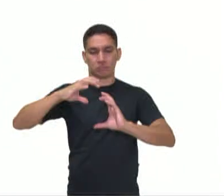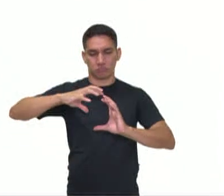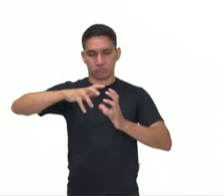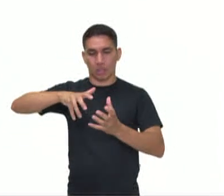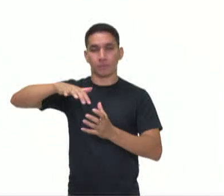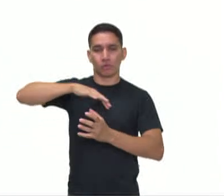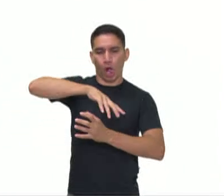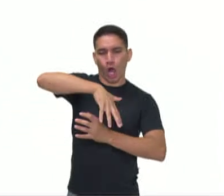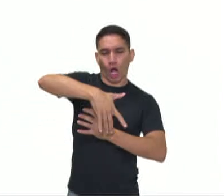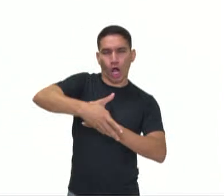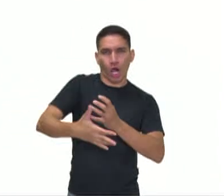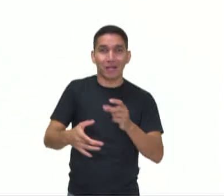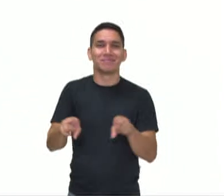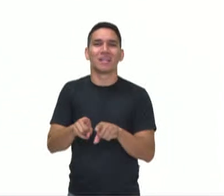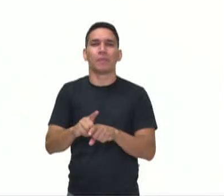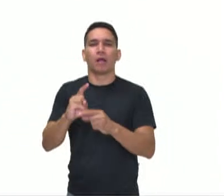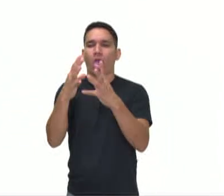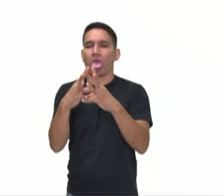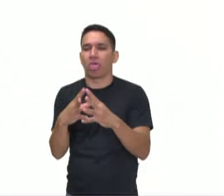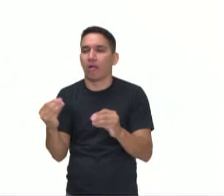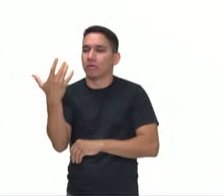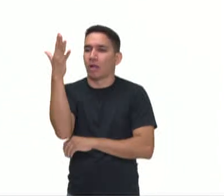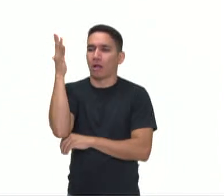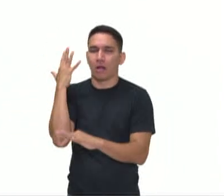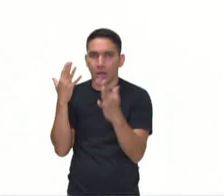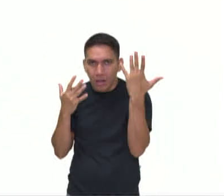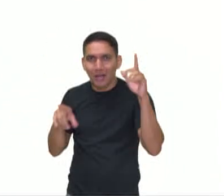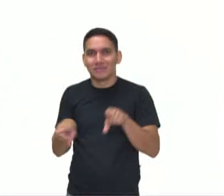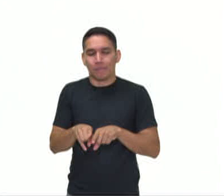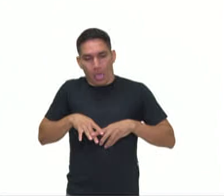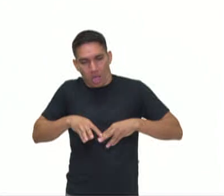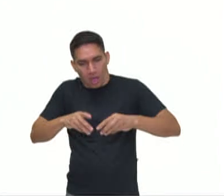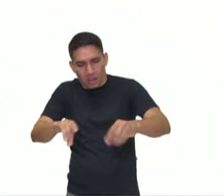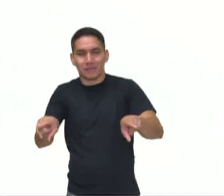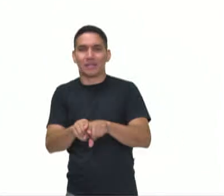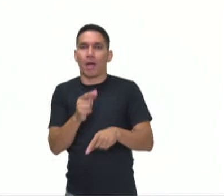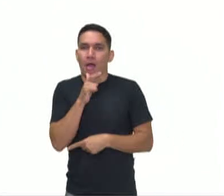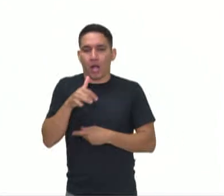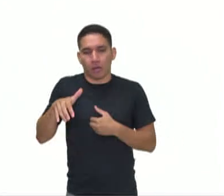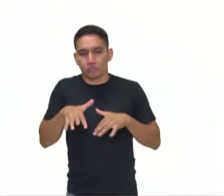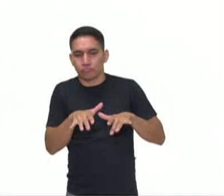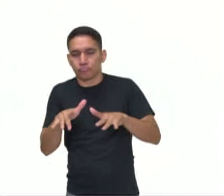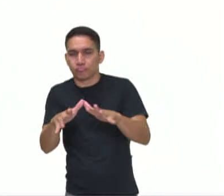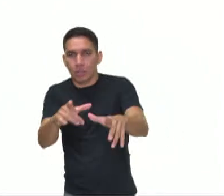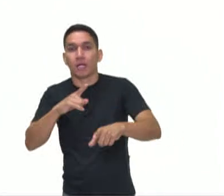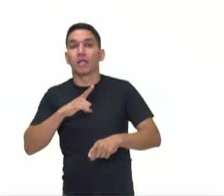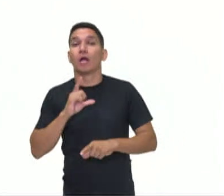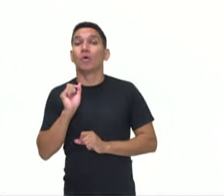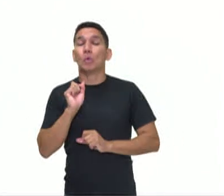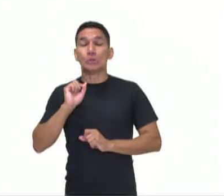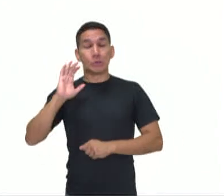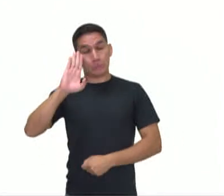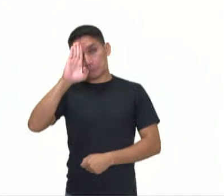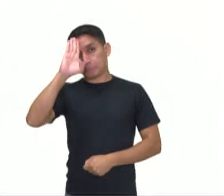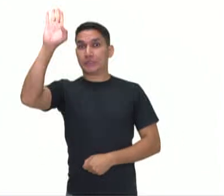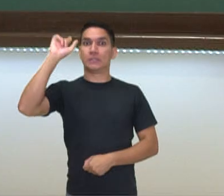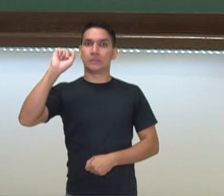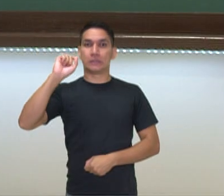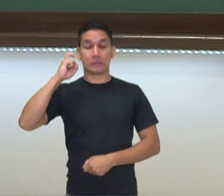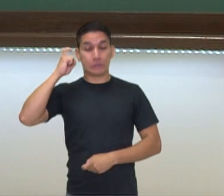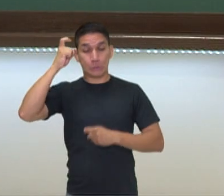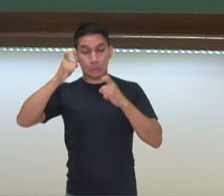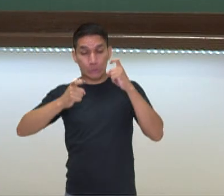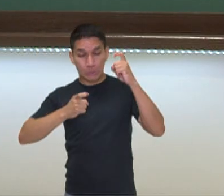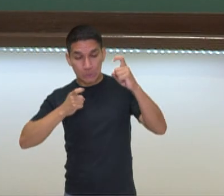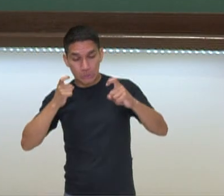recursos naturais, florestais e hídricos, constitui alguns dos principais desafios a serem superados. Então,